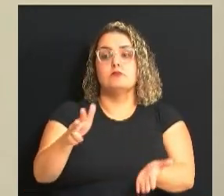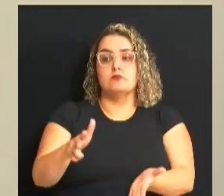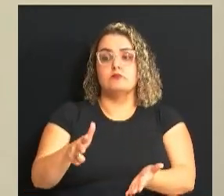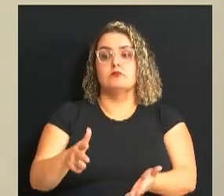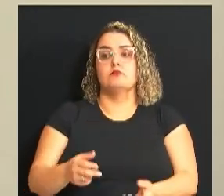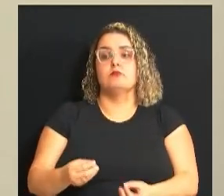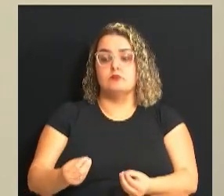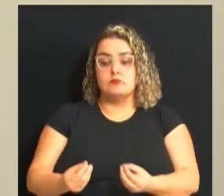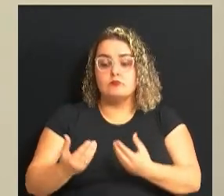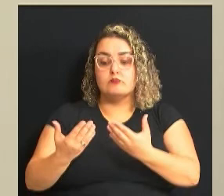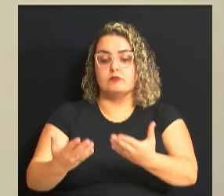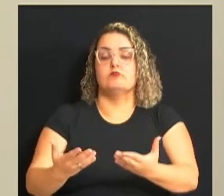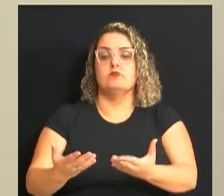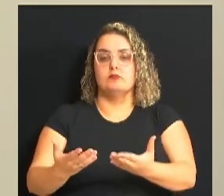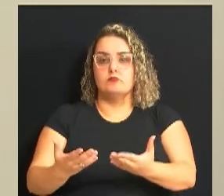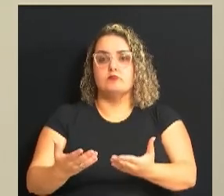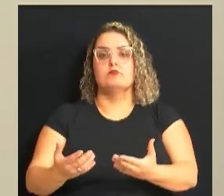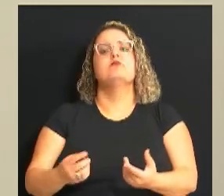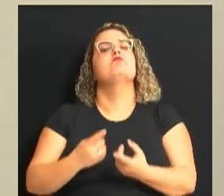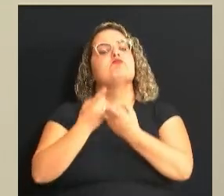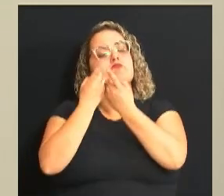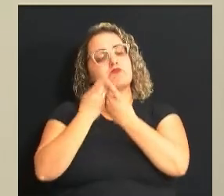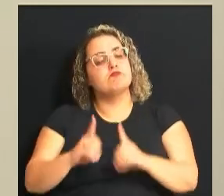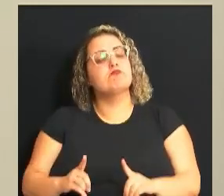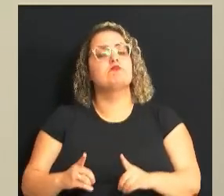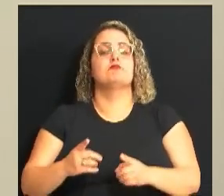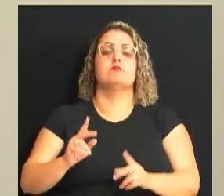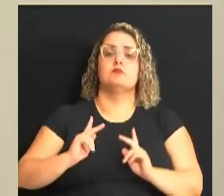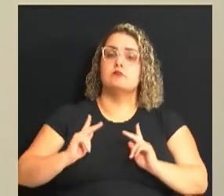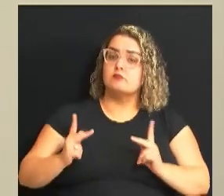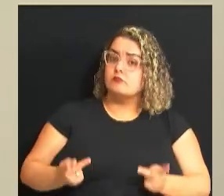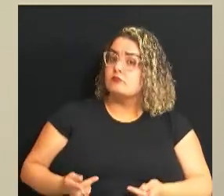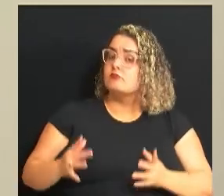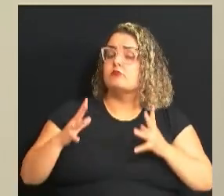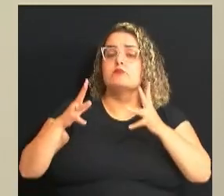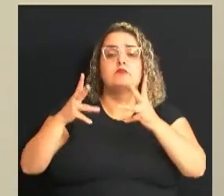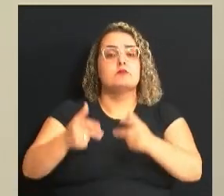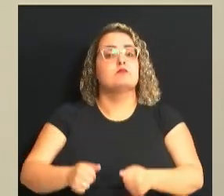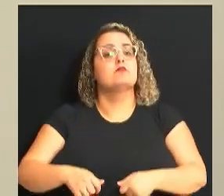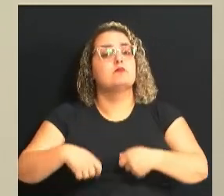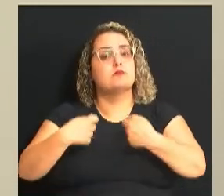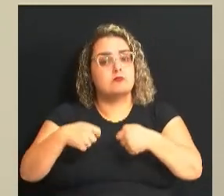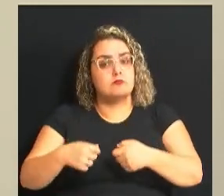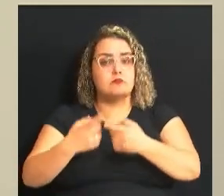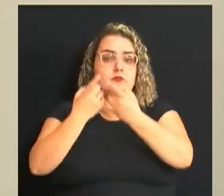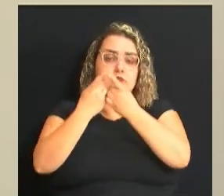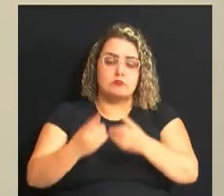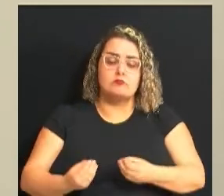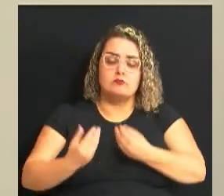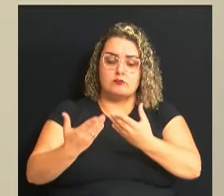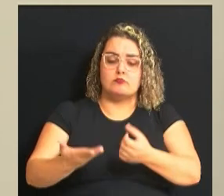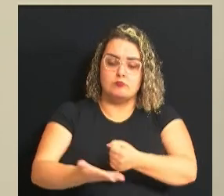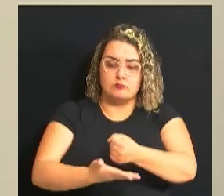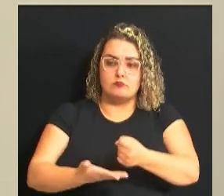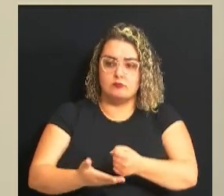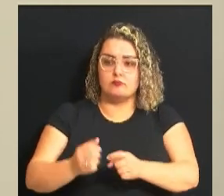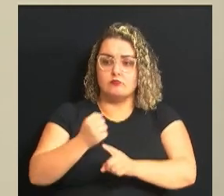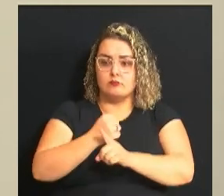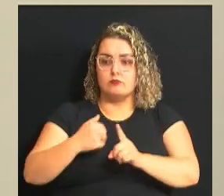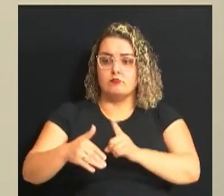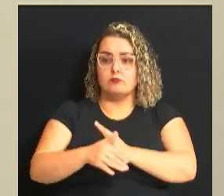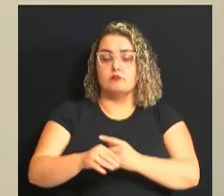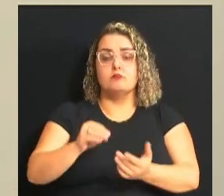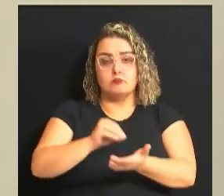traz no bojo a dignidade humana e tudo aquilo que a dignidade humana traz como base para a sociedade. E a